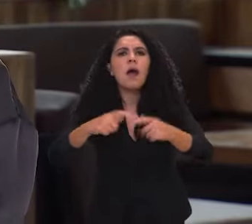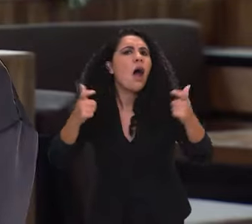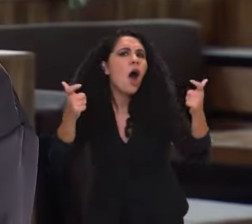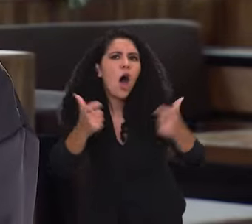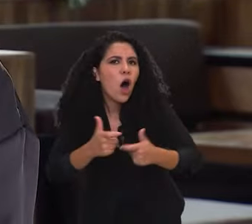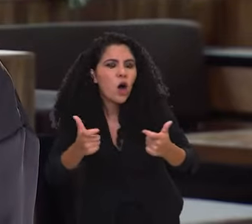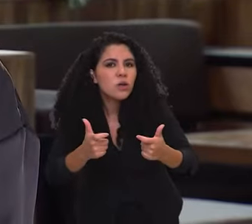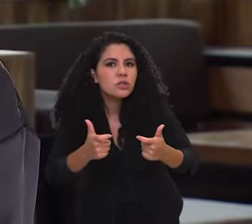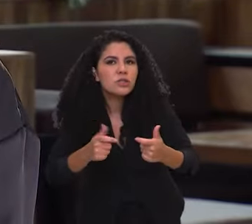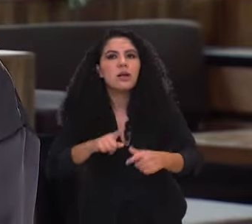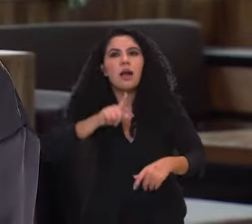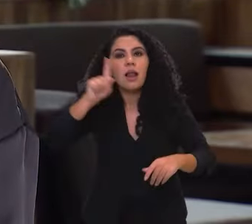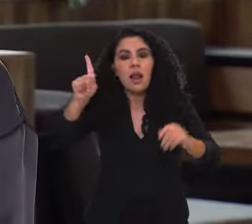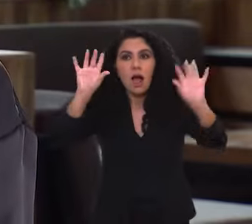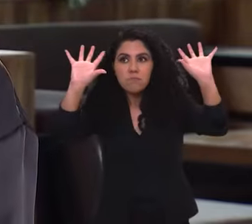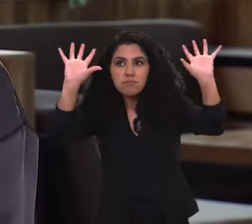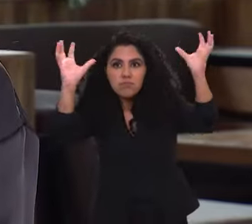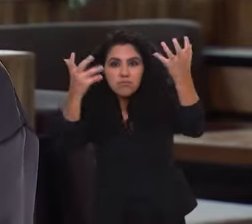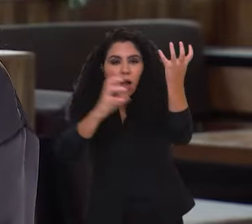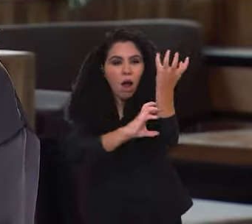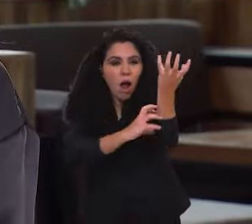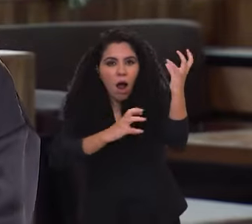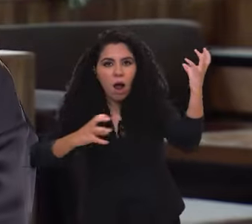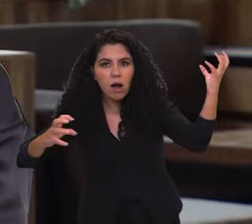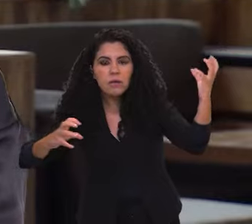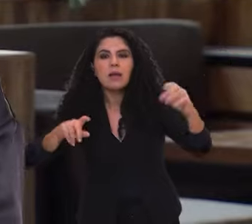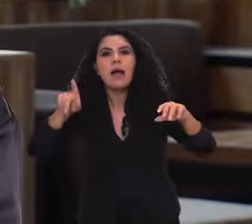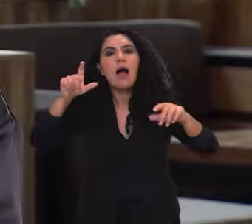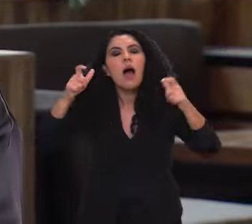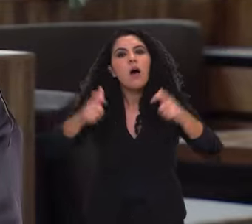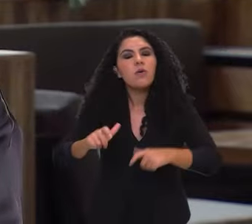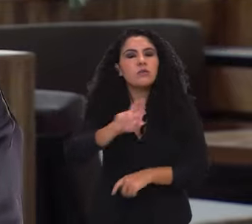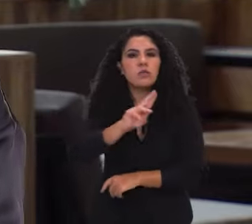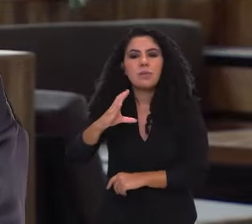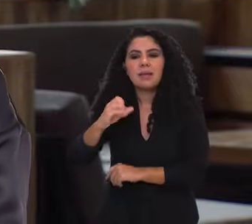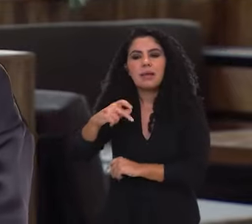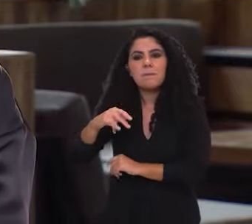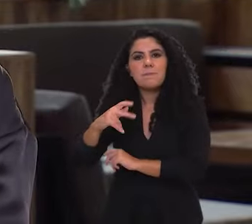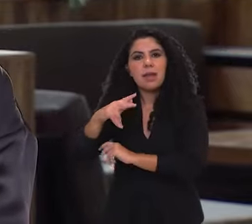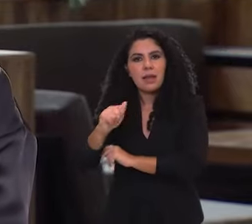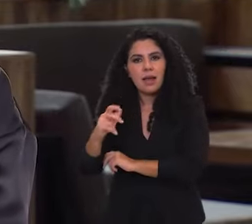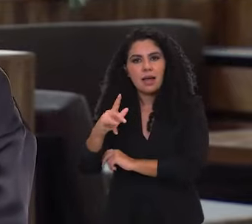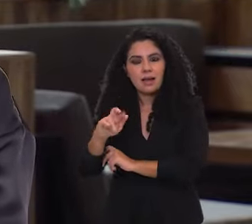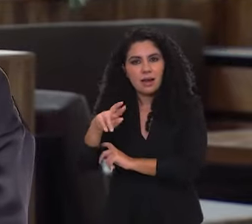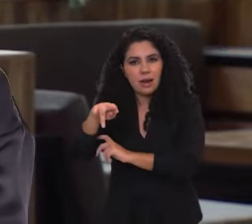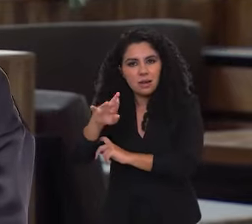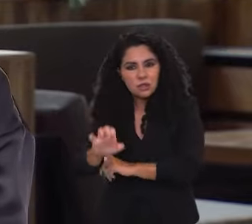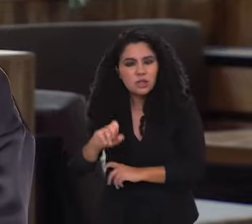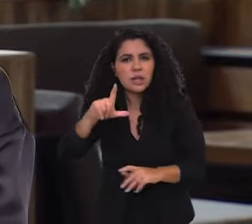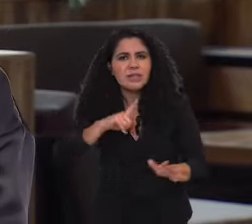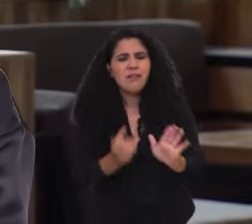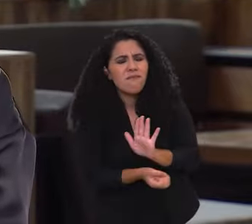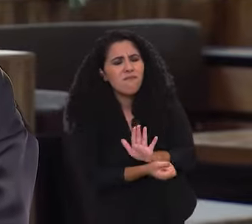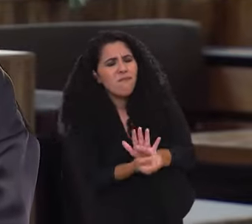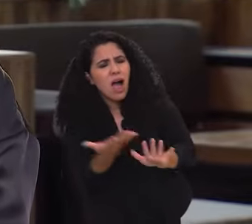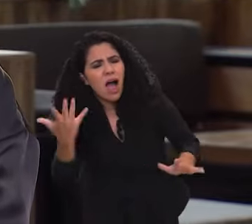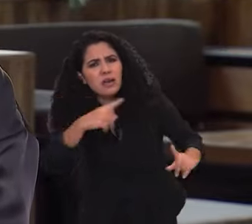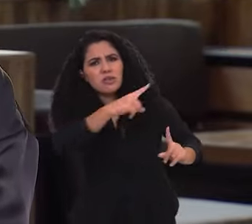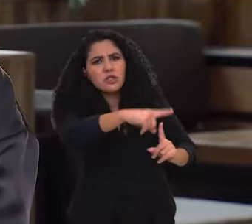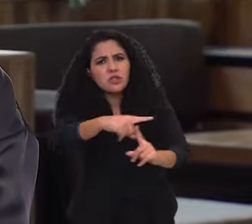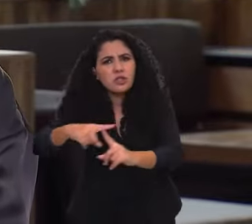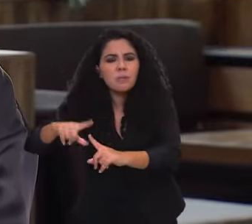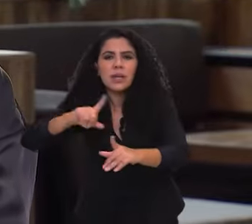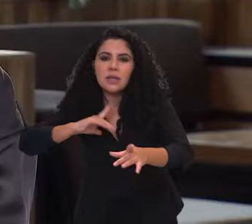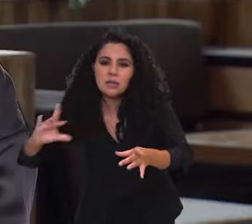do semiárido em Campina Grande, para a gente conseguir trabalhar com os óleos essenciais, com toda uma gama de fruticultura